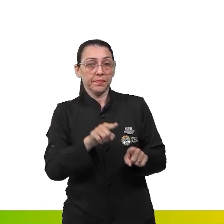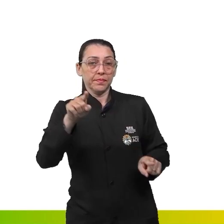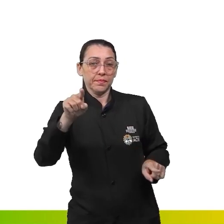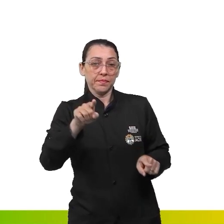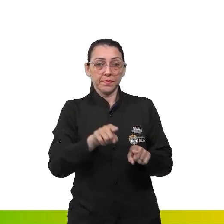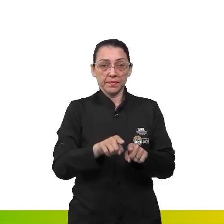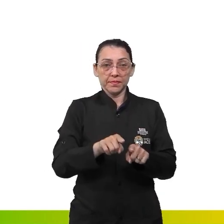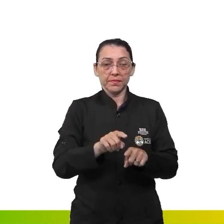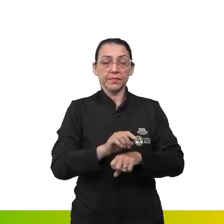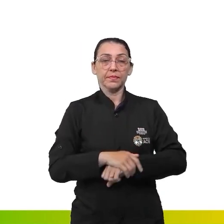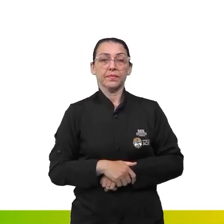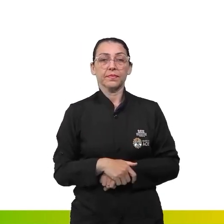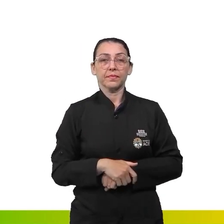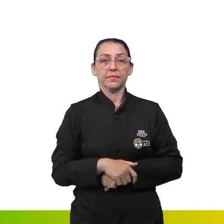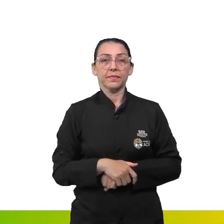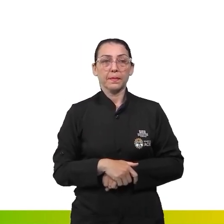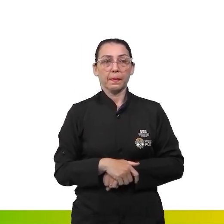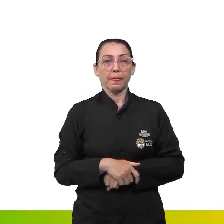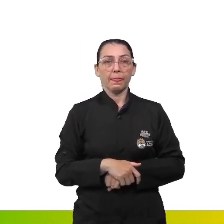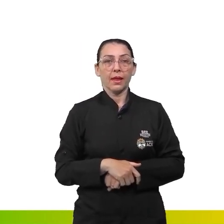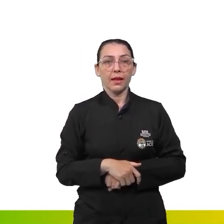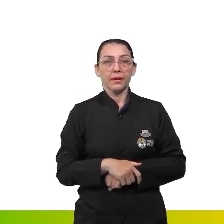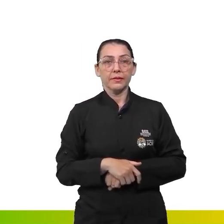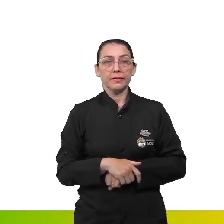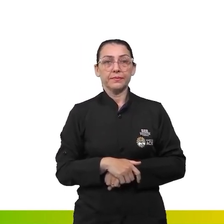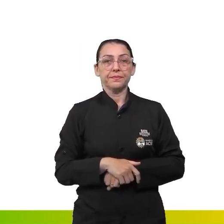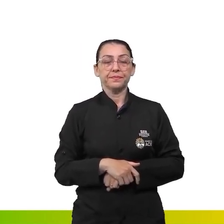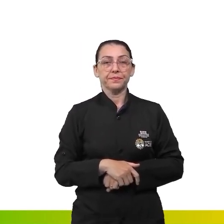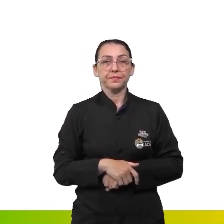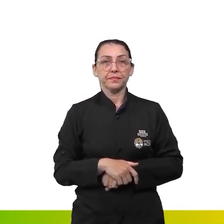decrescente. Ok.